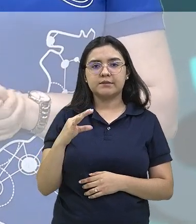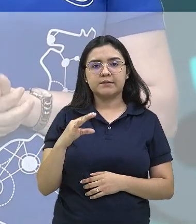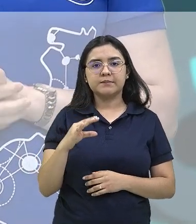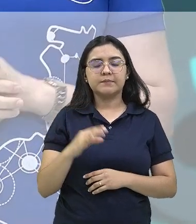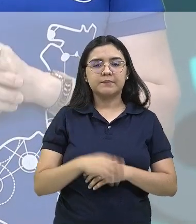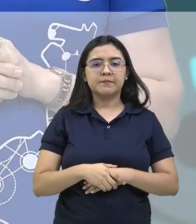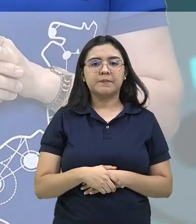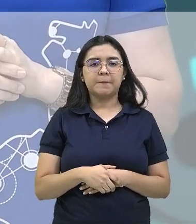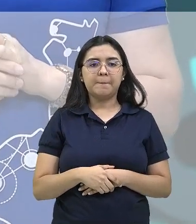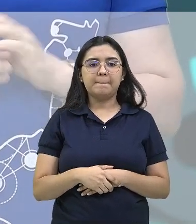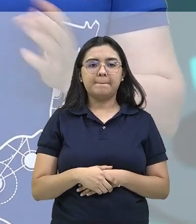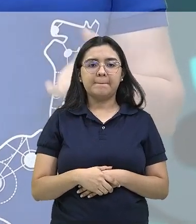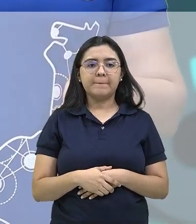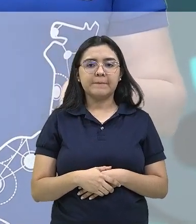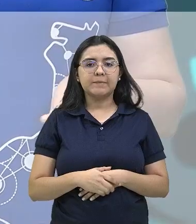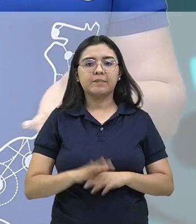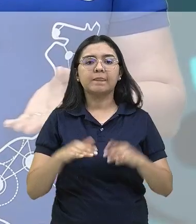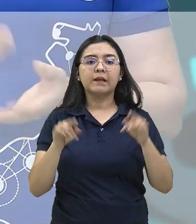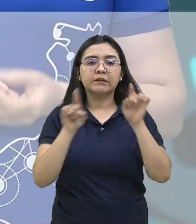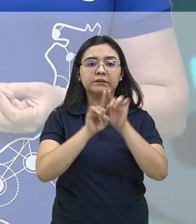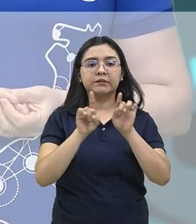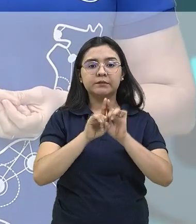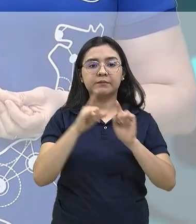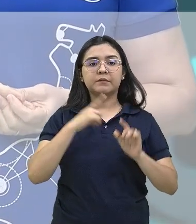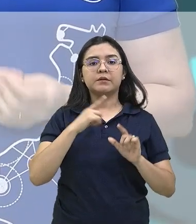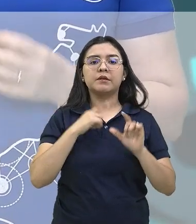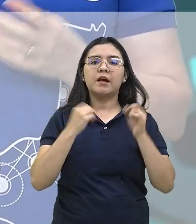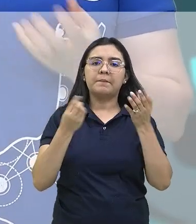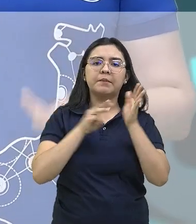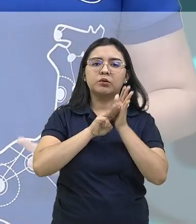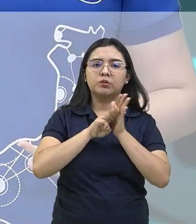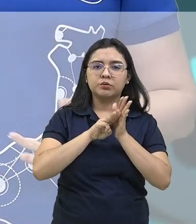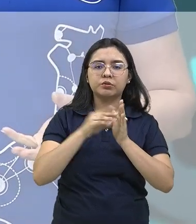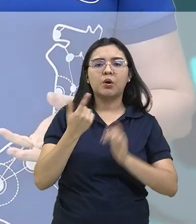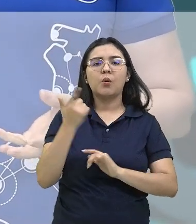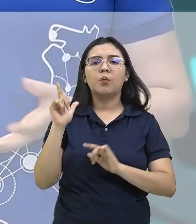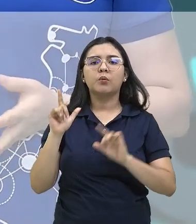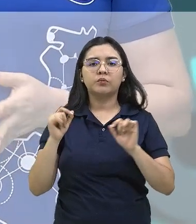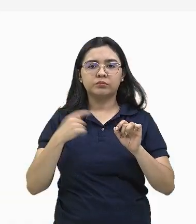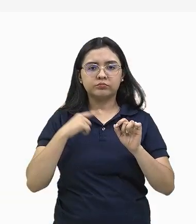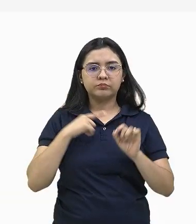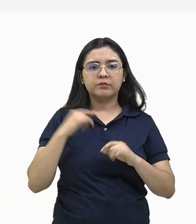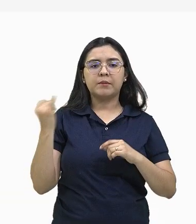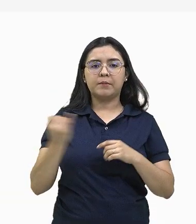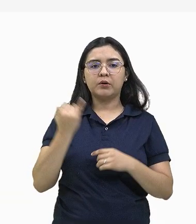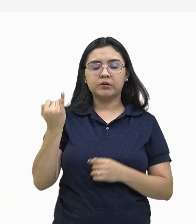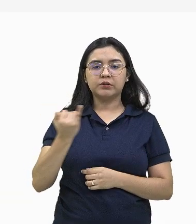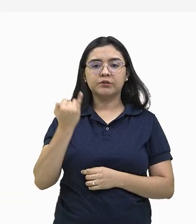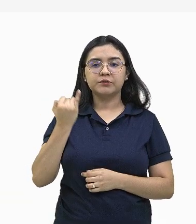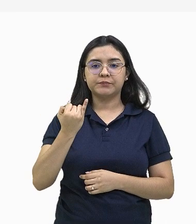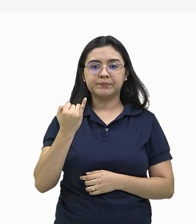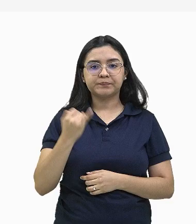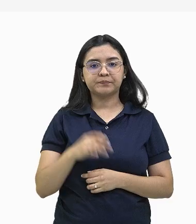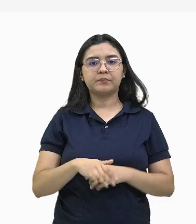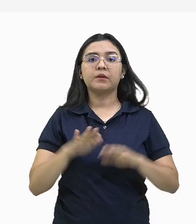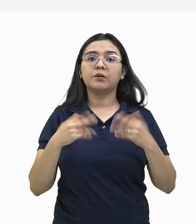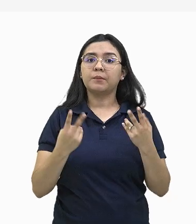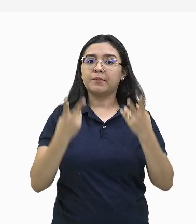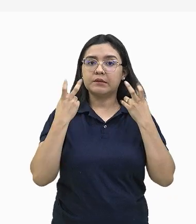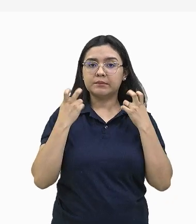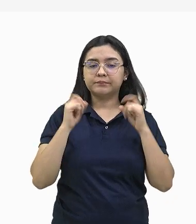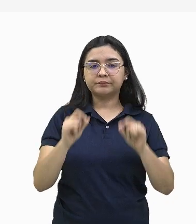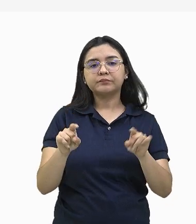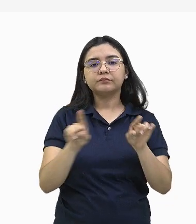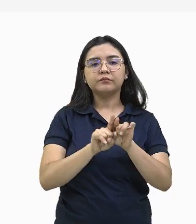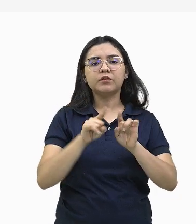tá? Temos também o que? A metodologia, que é outro passo também muito importante. Então, observe aí, ó, que nós